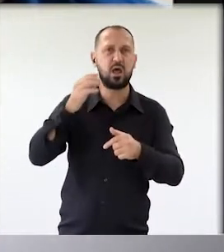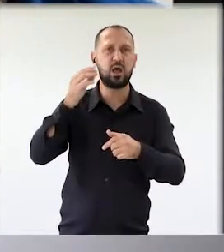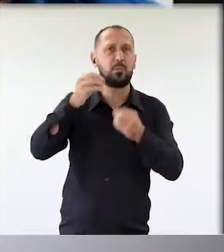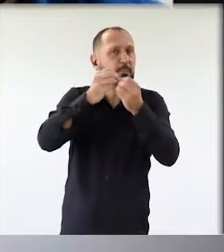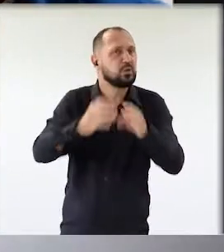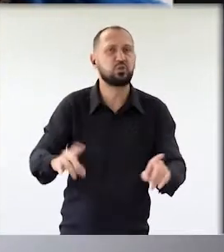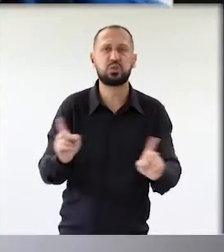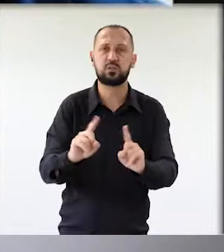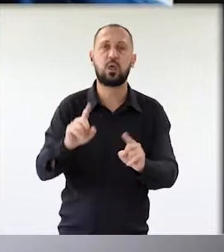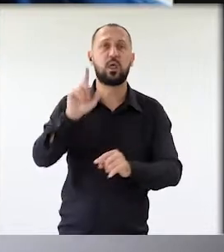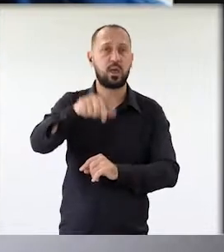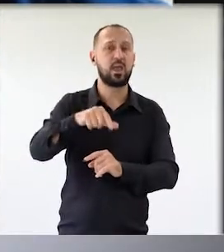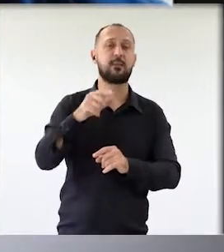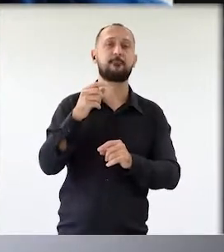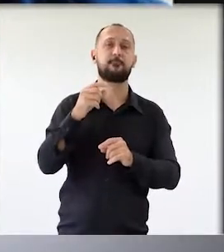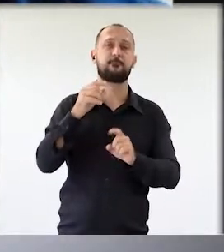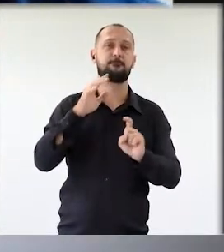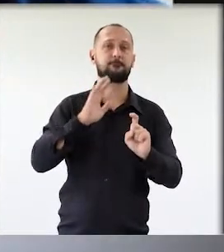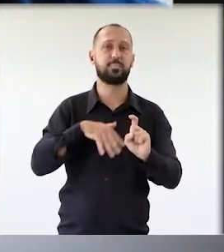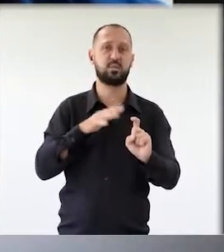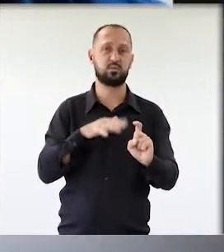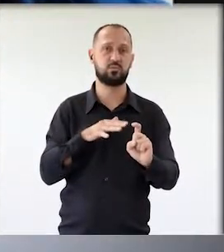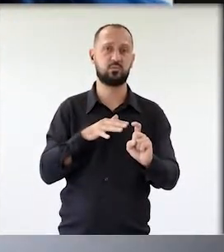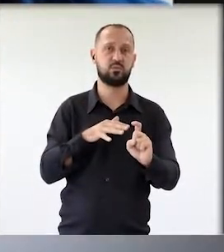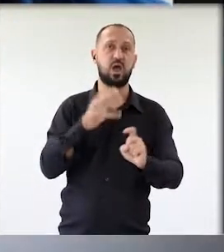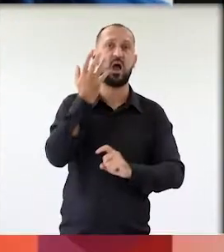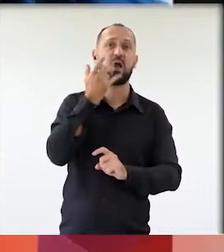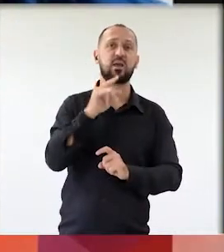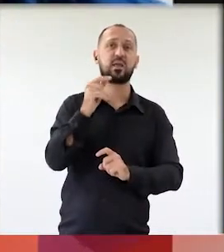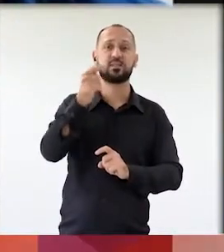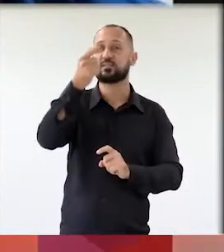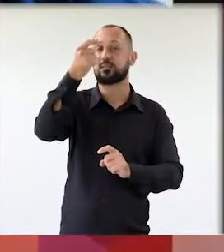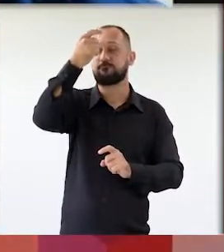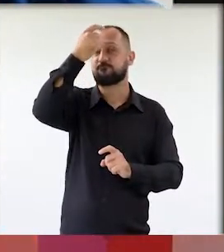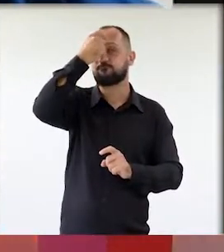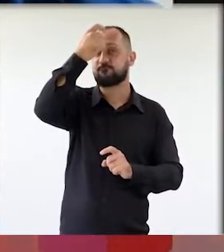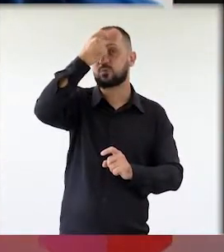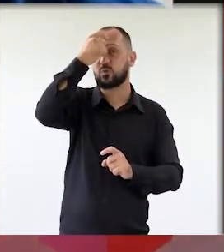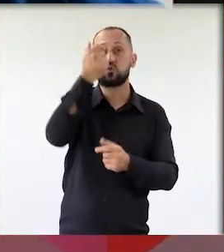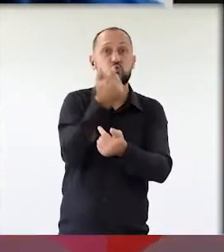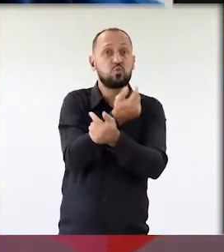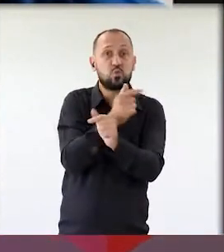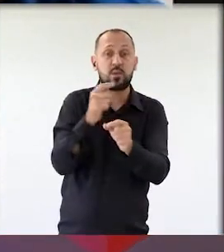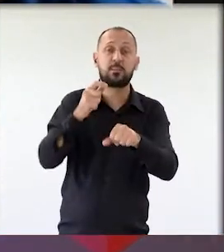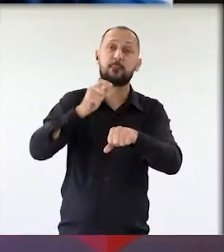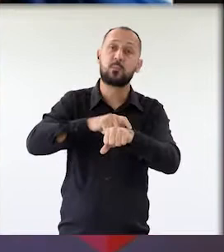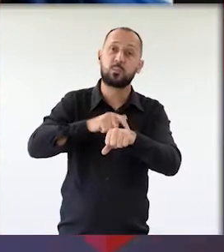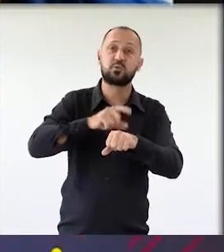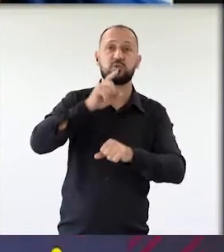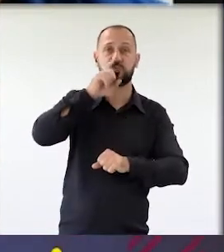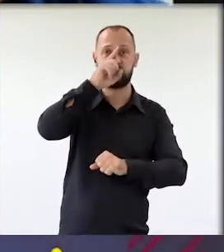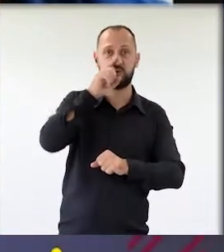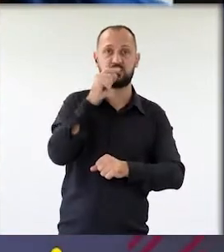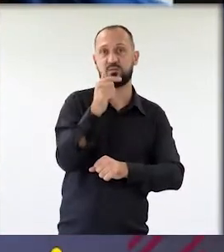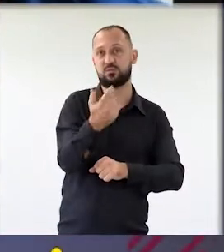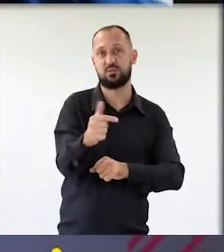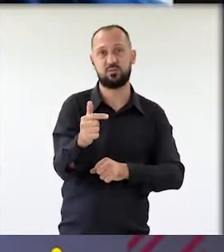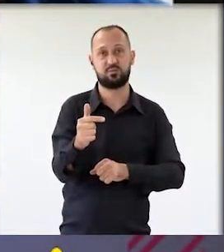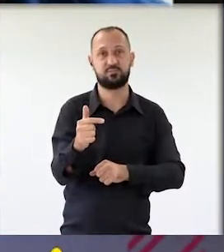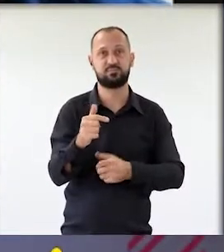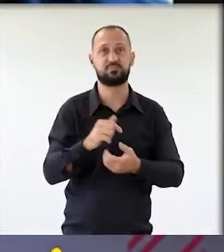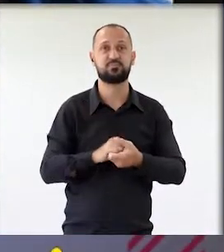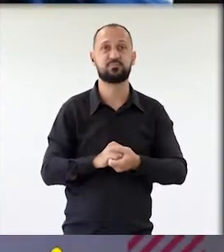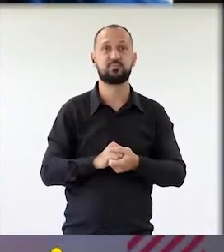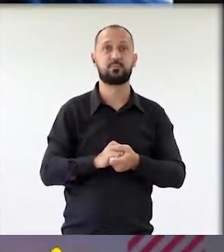que isso não vai fazer mal. Isso é um mito, porque essas crianças não têm ainda maturidade para lidar com situações de